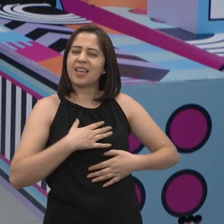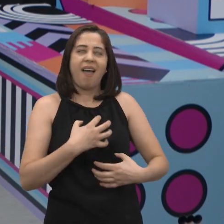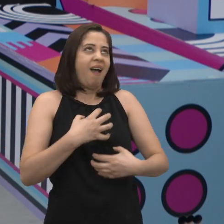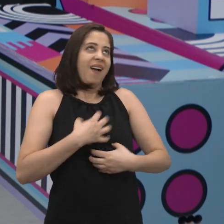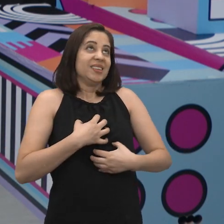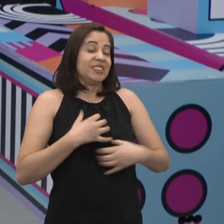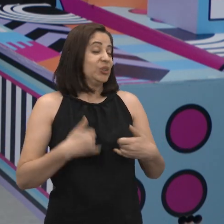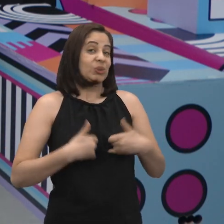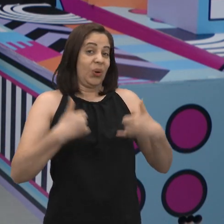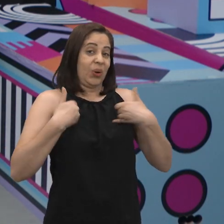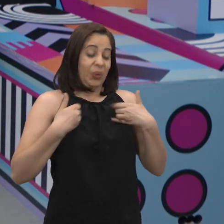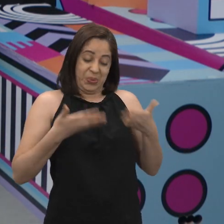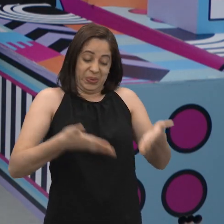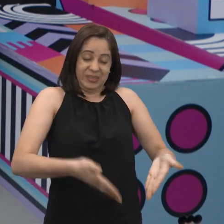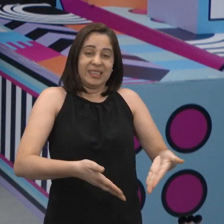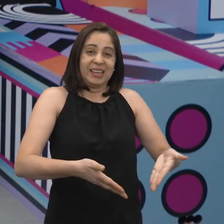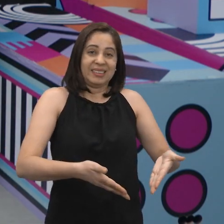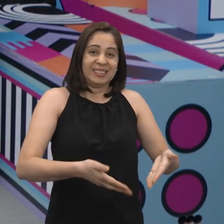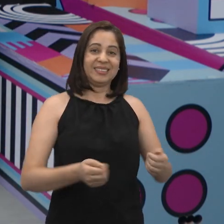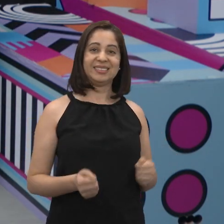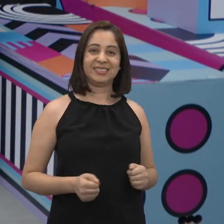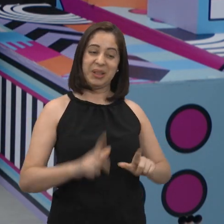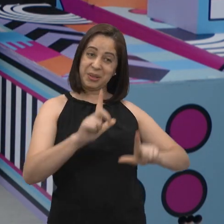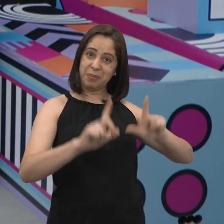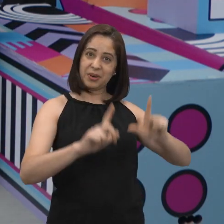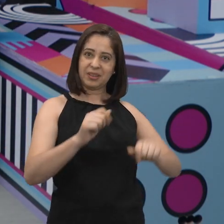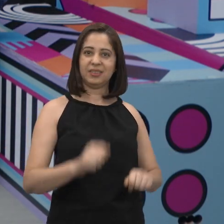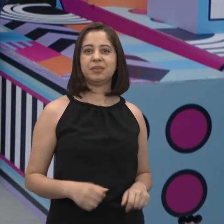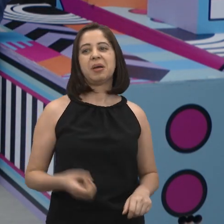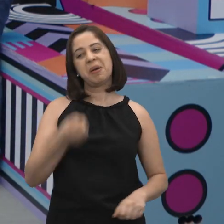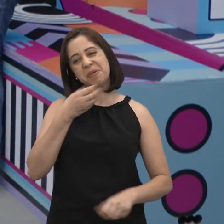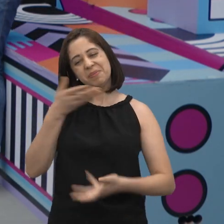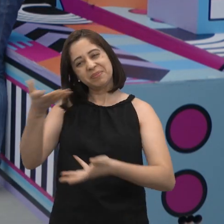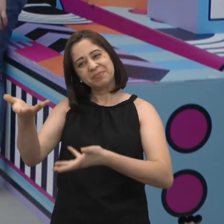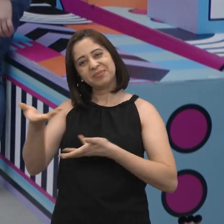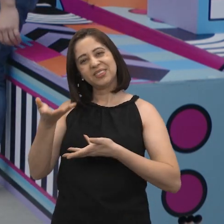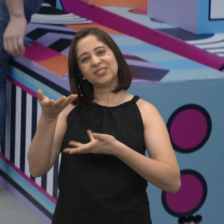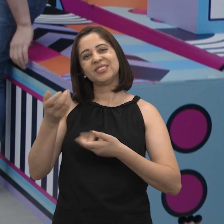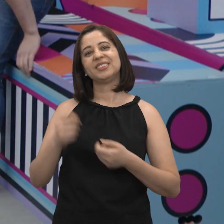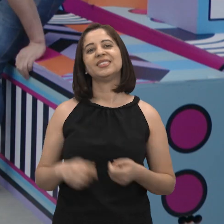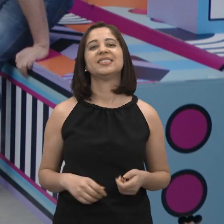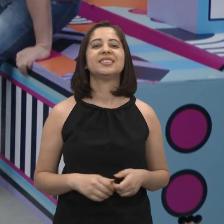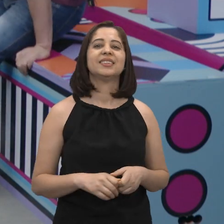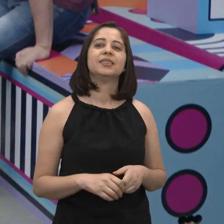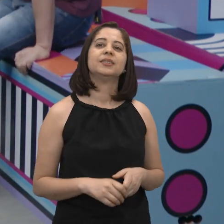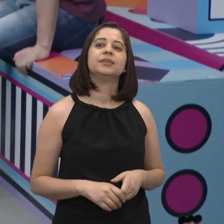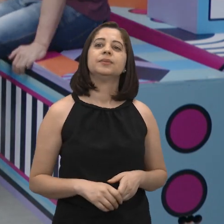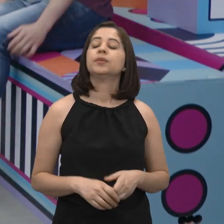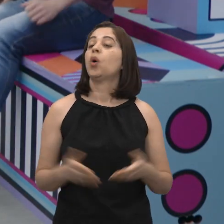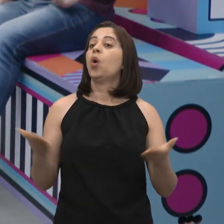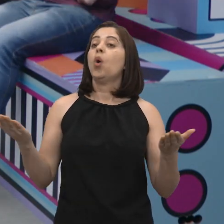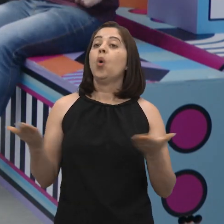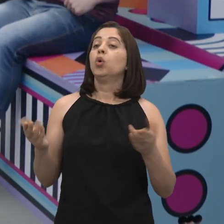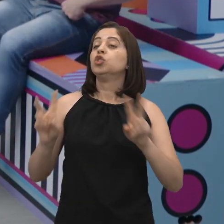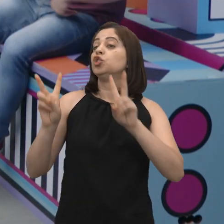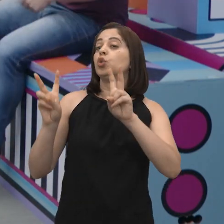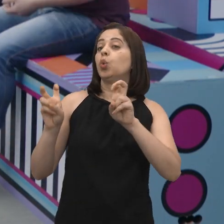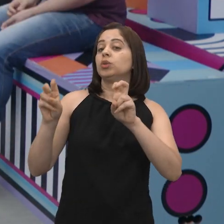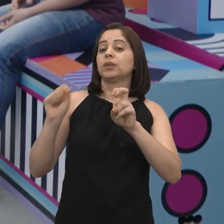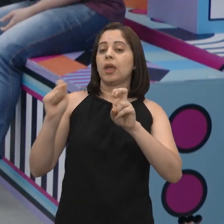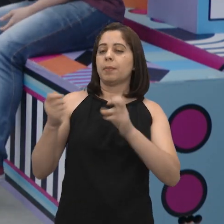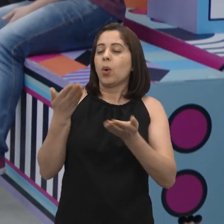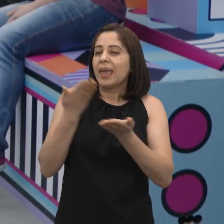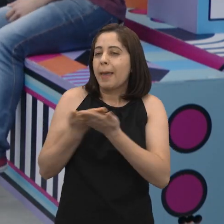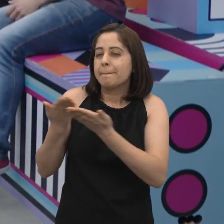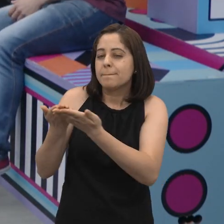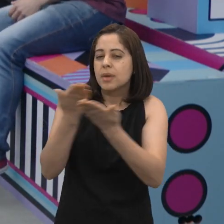Nossa, que honra, na verdade, né, participar com vocês. Toda nossa, bem-vinda. Fica à vontade, Gi. Delícia. Gi, hoje a gente está falando aqui então